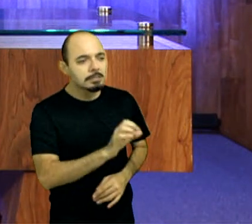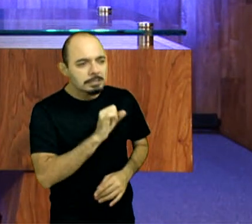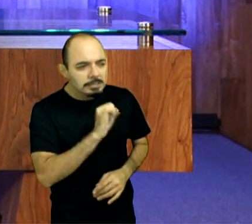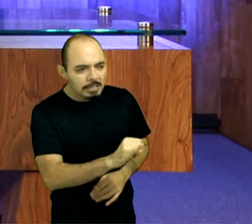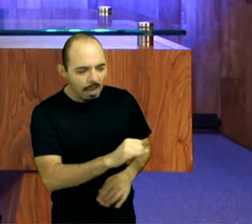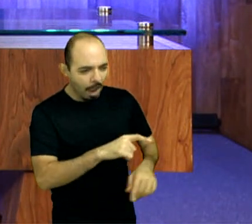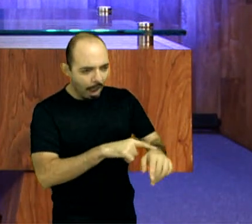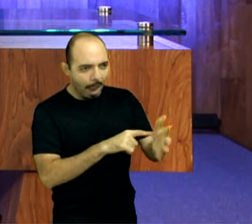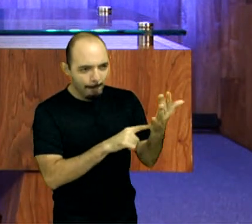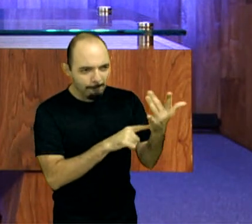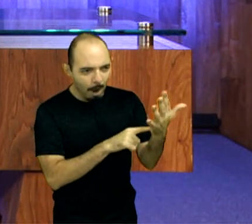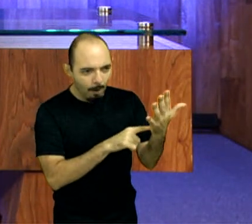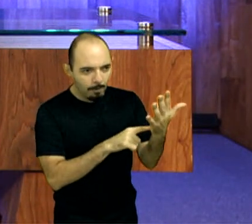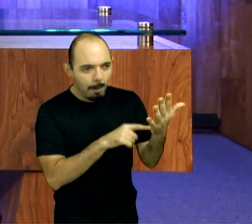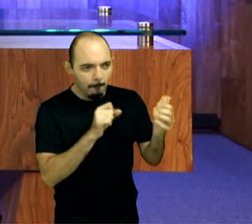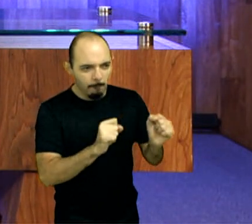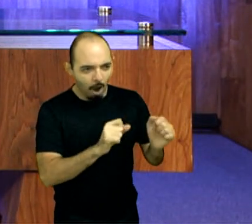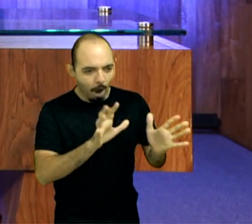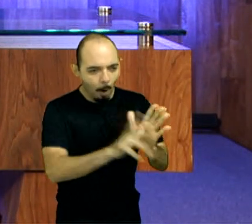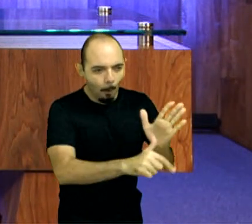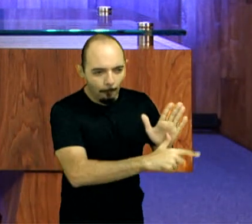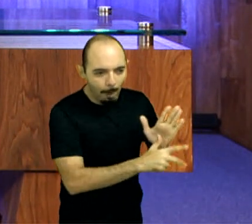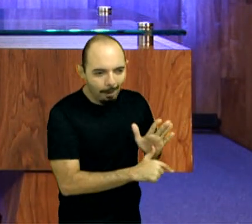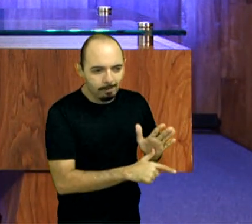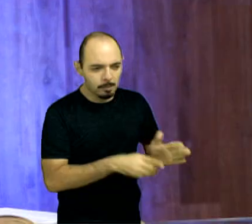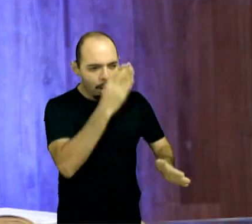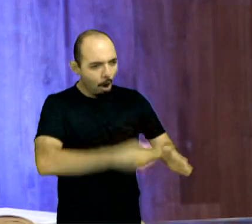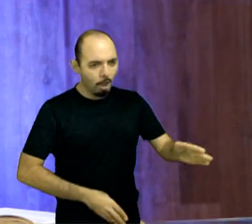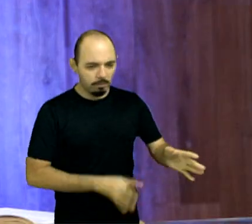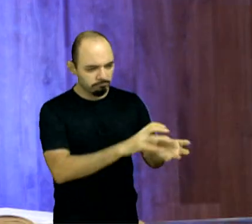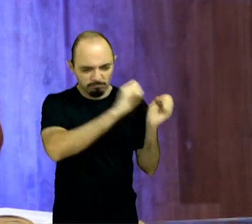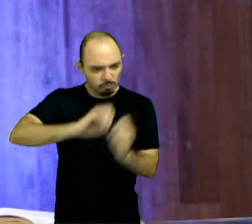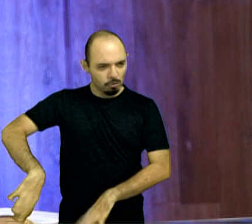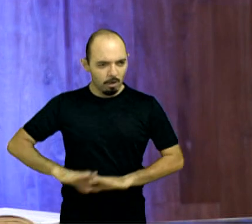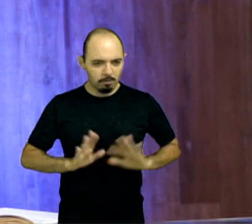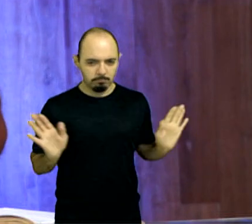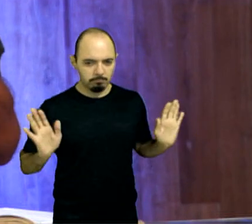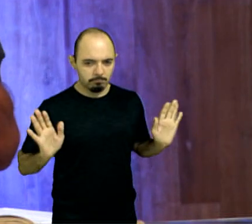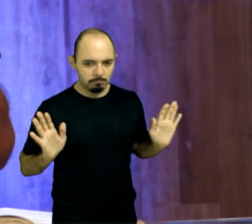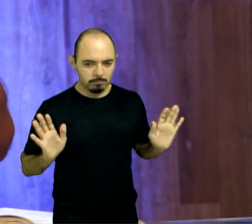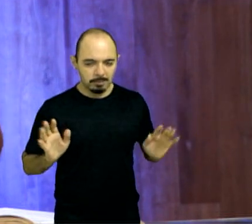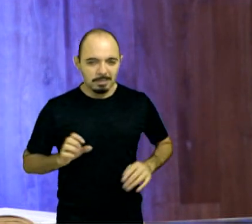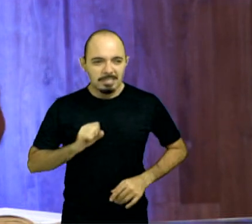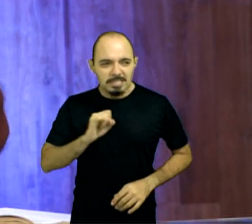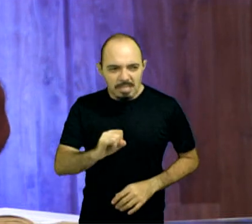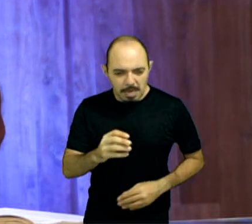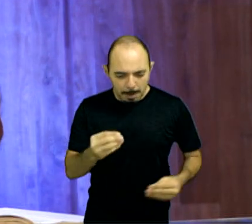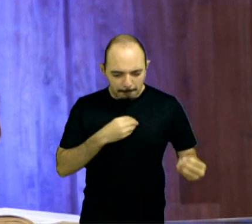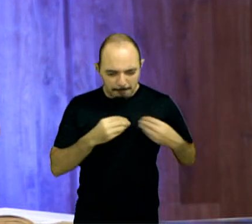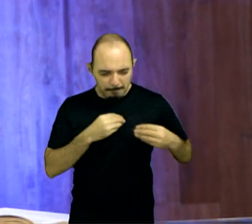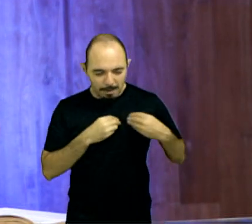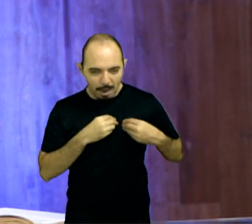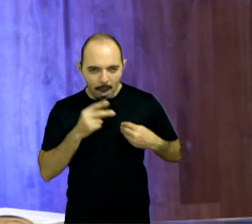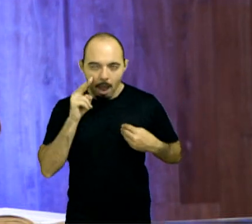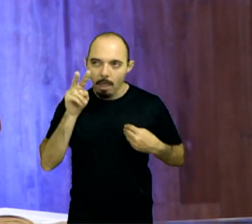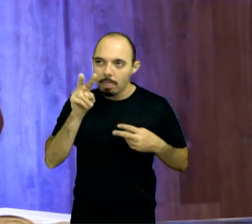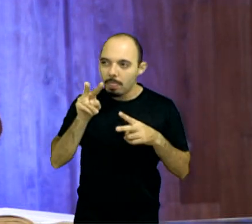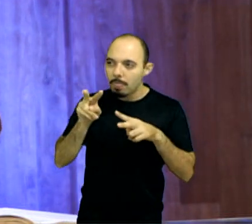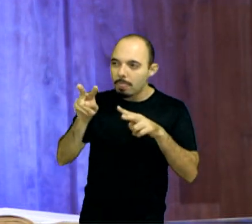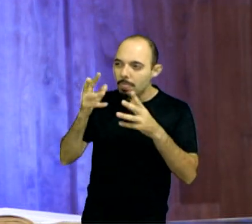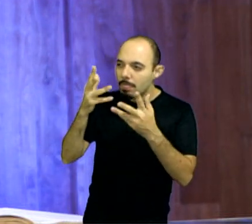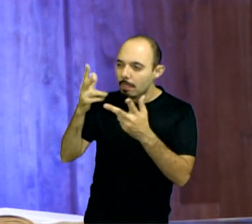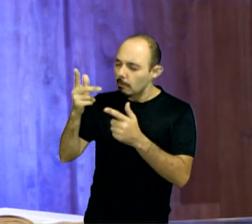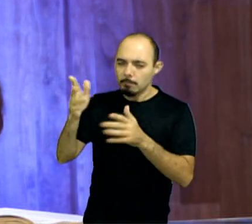não. Se os teus olhos se fazem pecar, arranca. É para arrancar os olhos? Não. É para